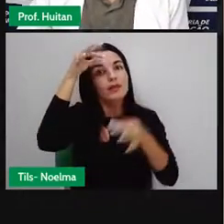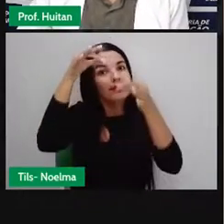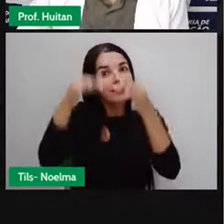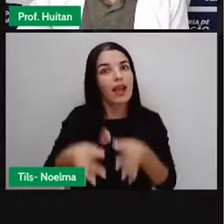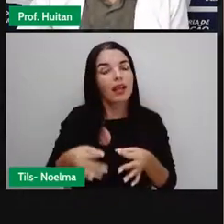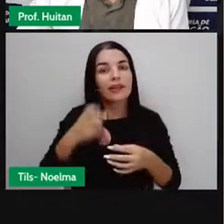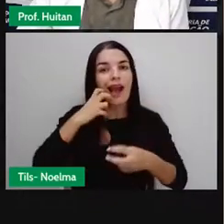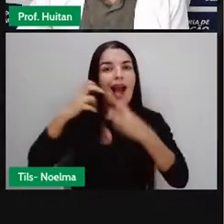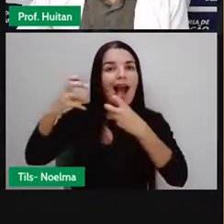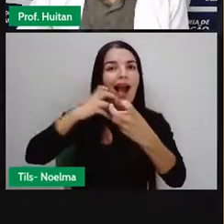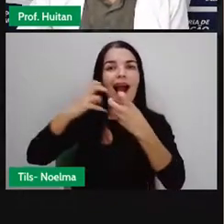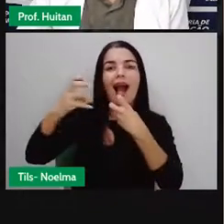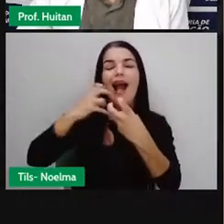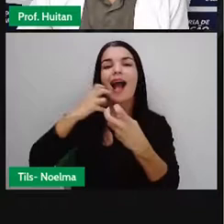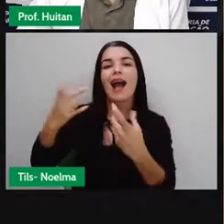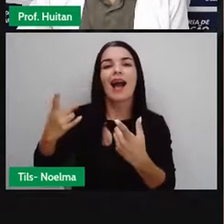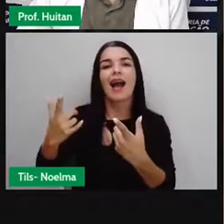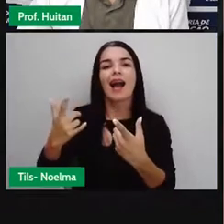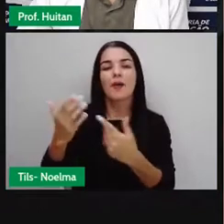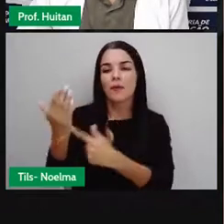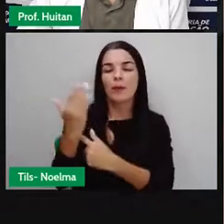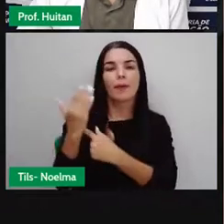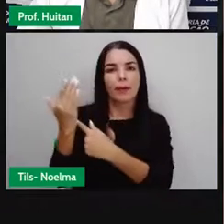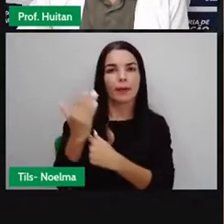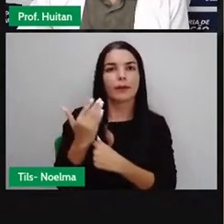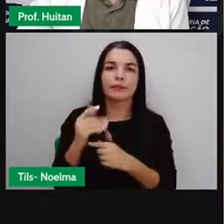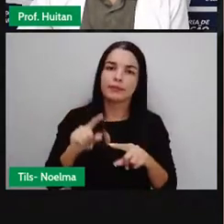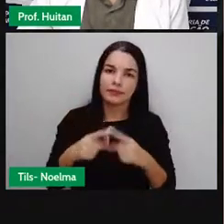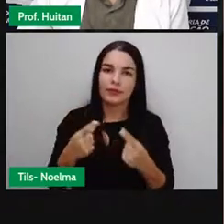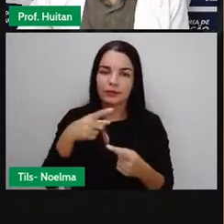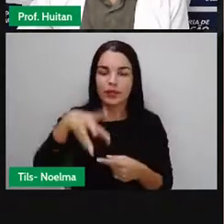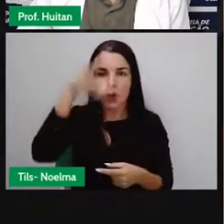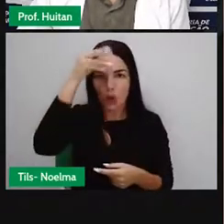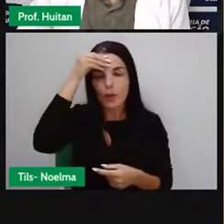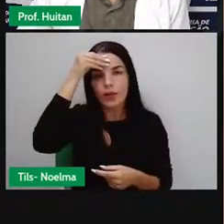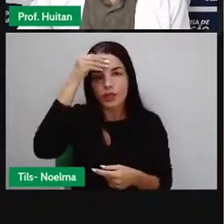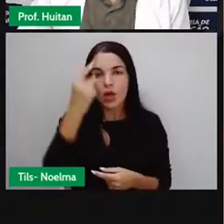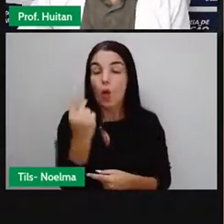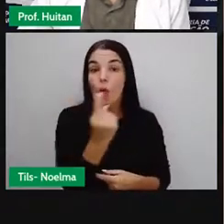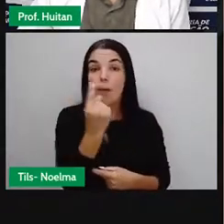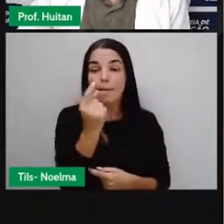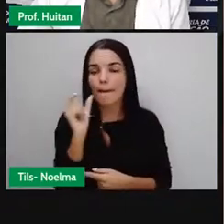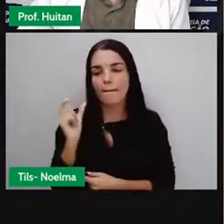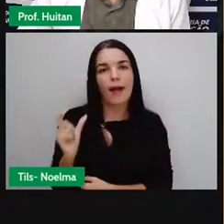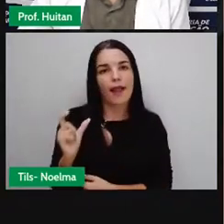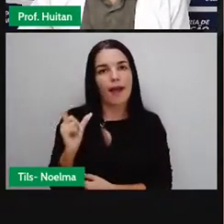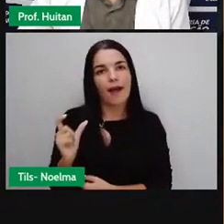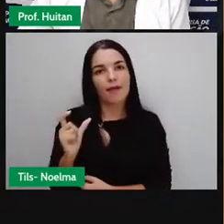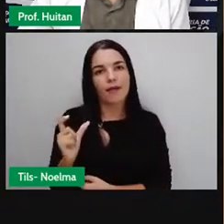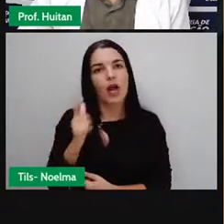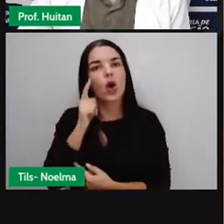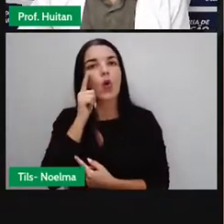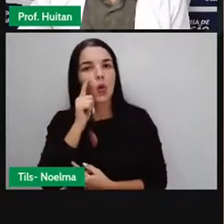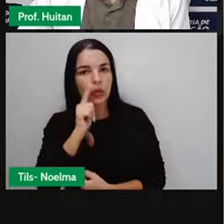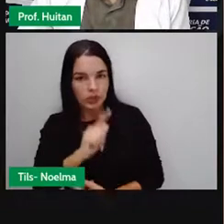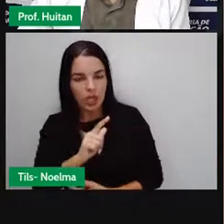aqueles gritos que vêm de fora estão tentando transmitir para você. Então, uma única palavra,